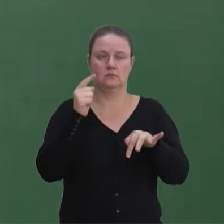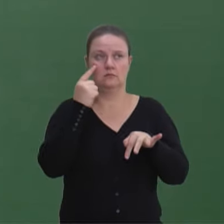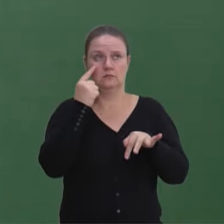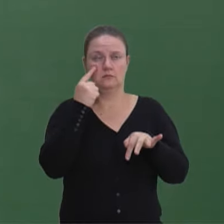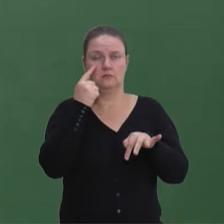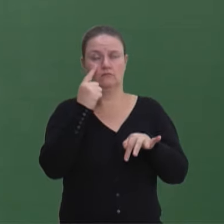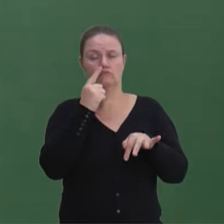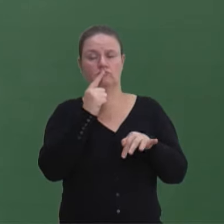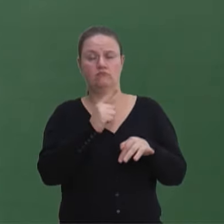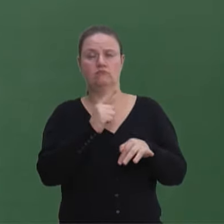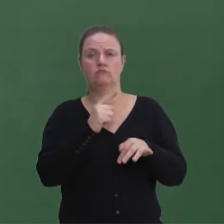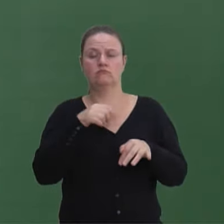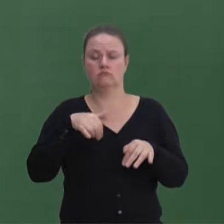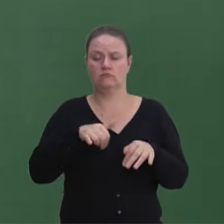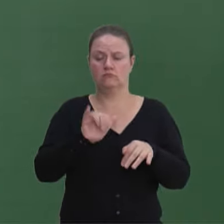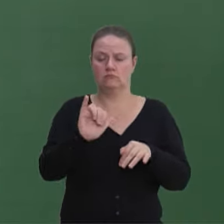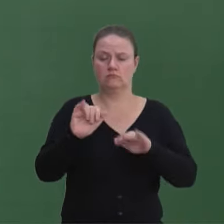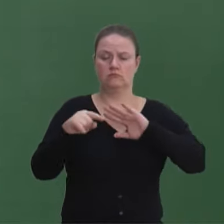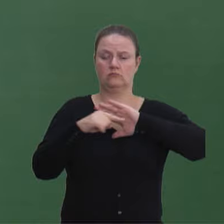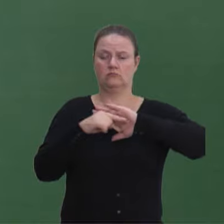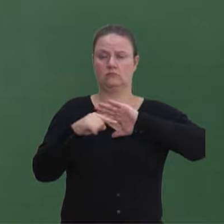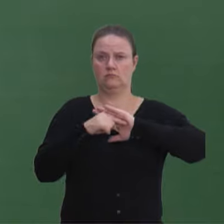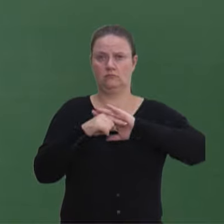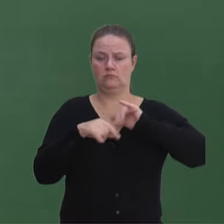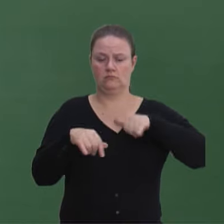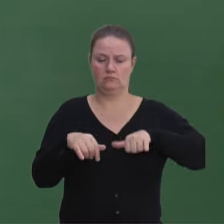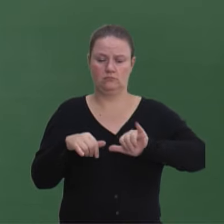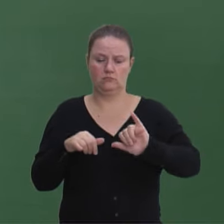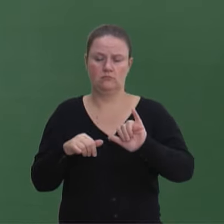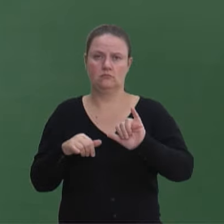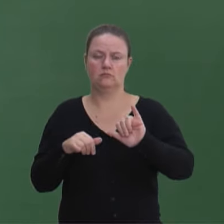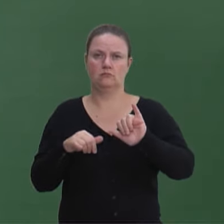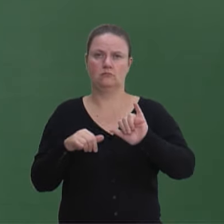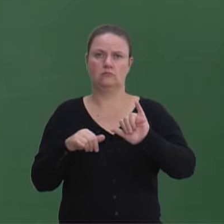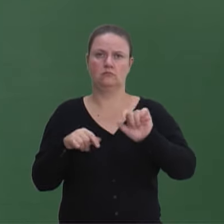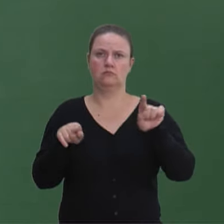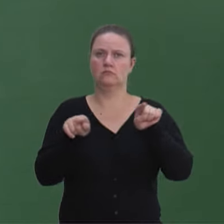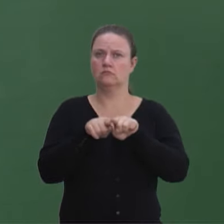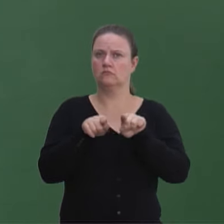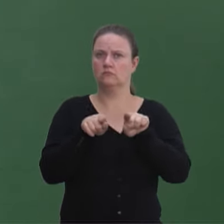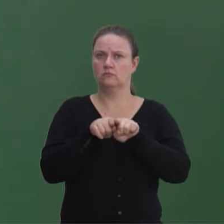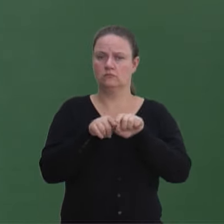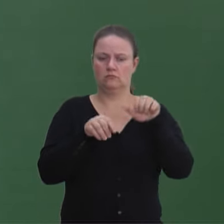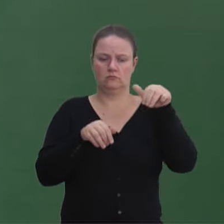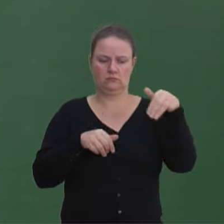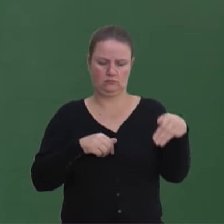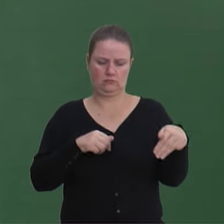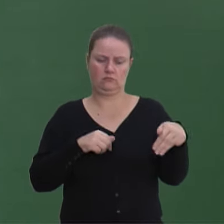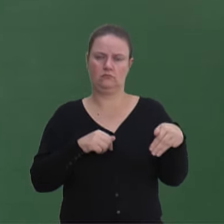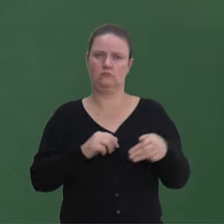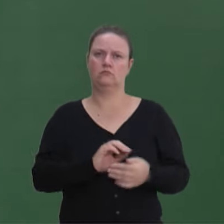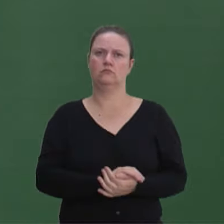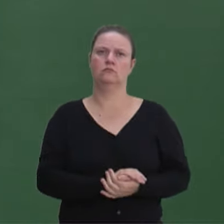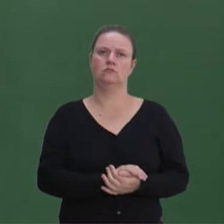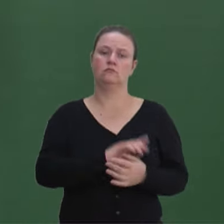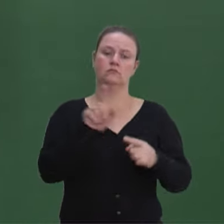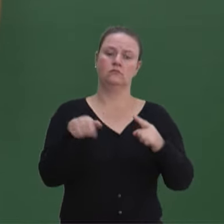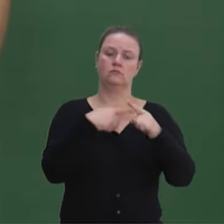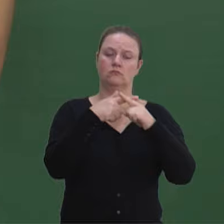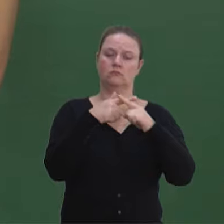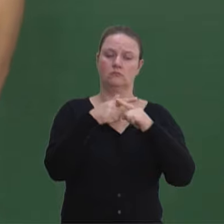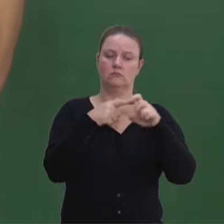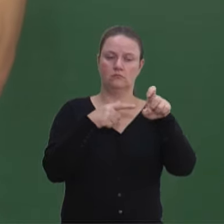que y menos y1 é igual a m vezes